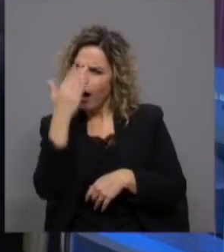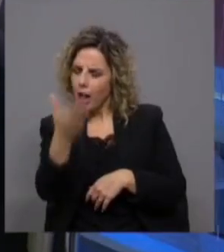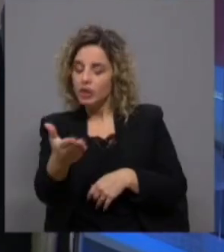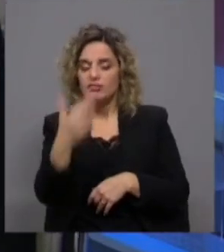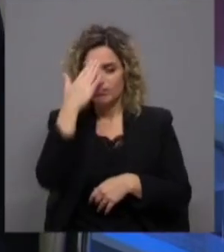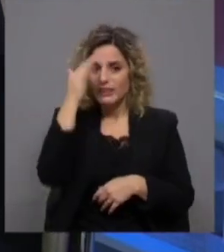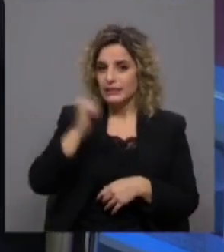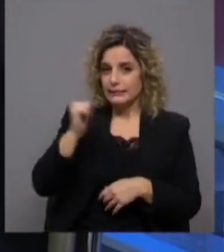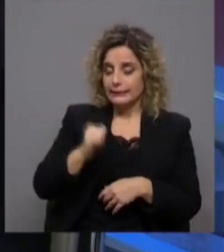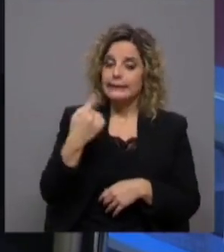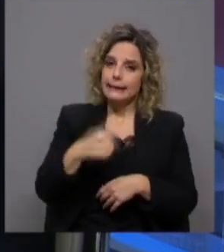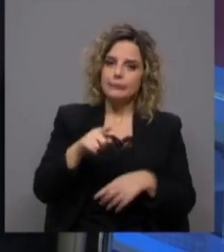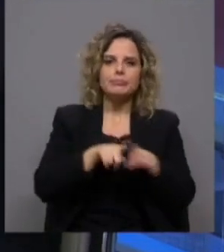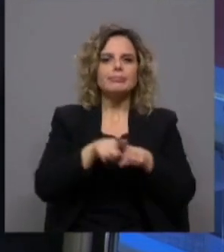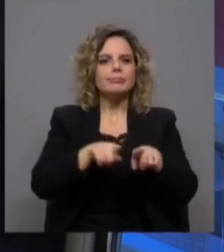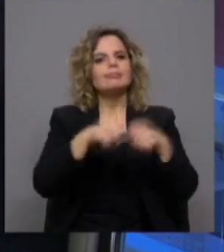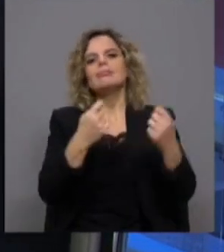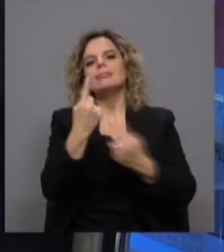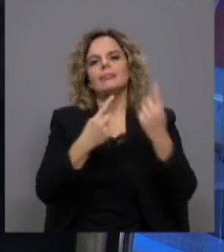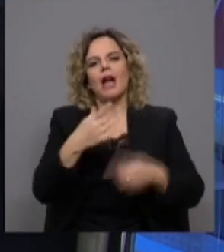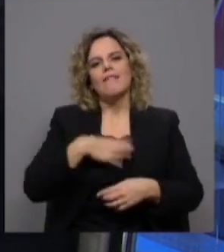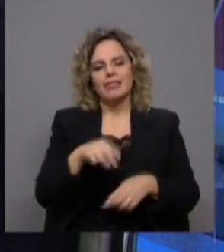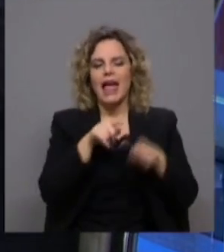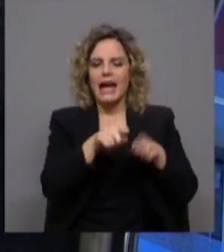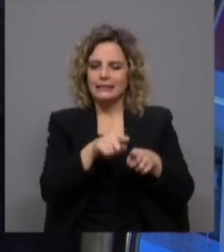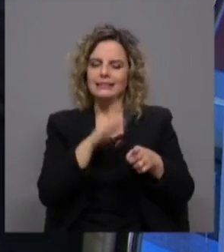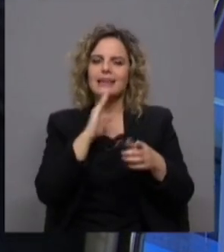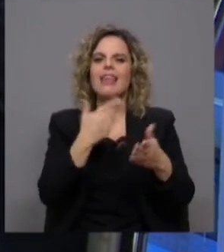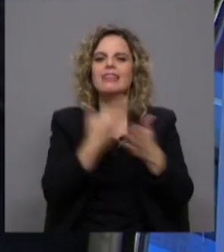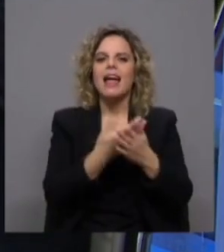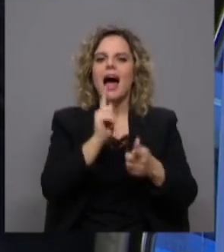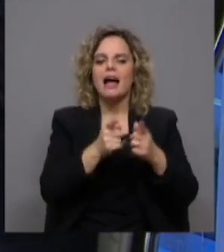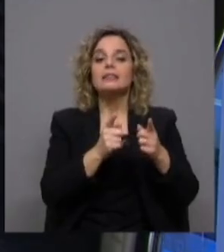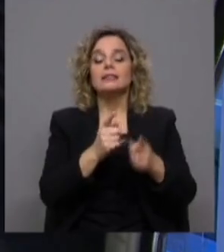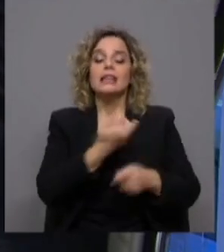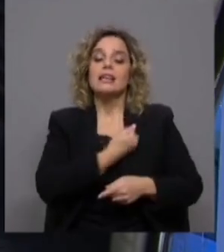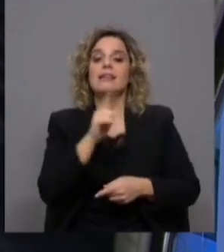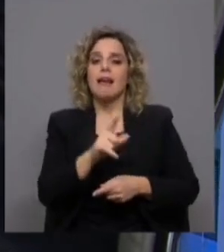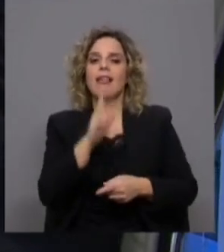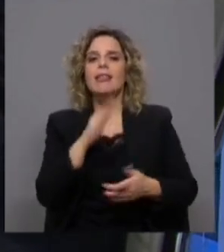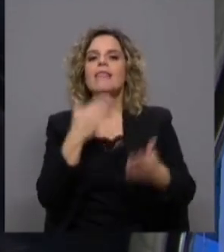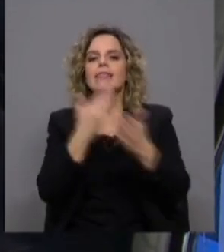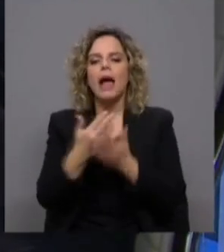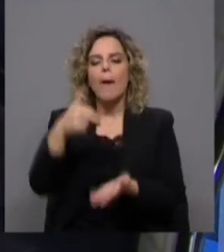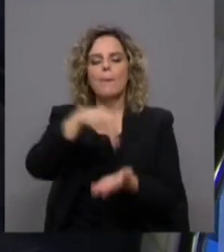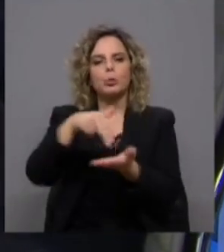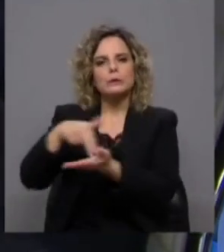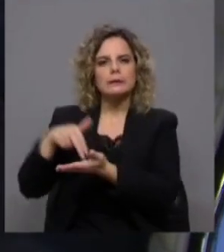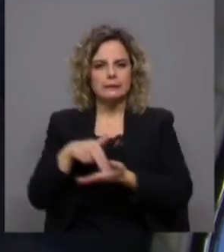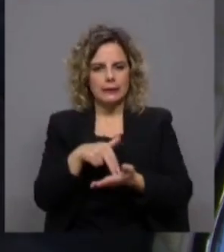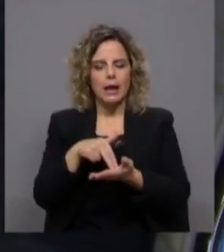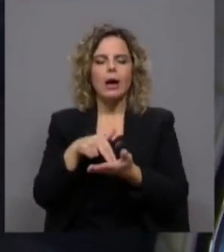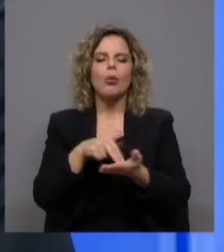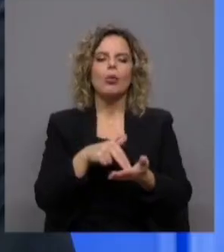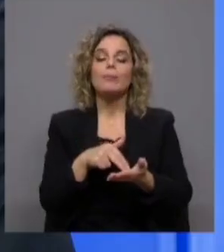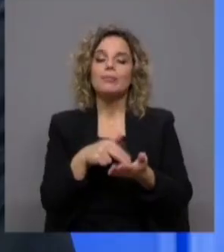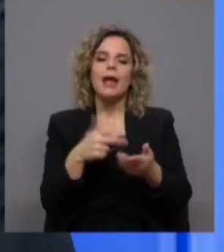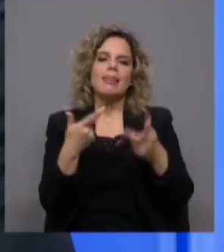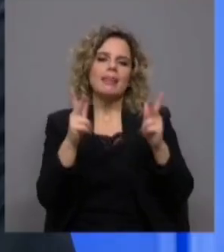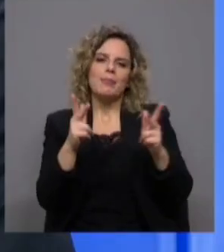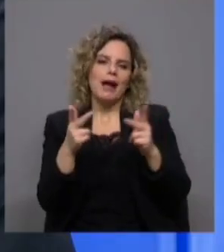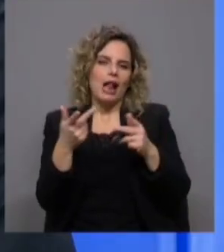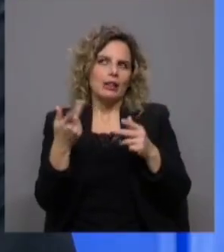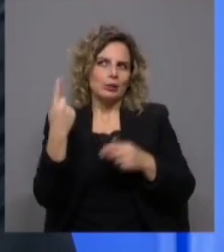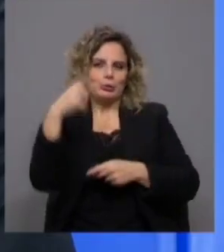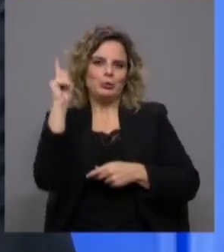partir dos a quem interessa que esteja assim e que fazem tudo para colar a interativa Liberal a posições que tem pouco de liberal